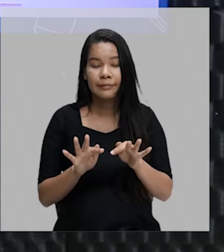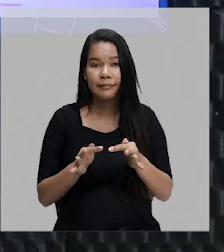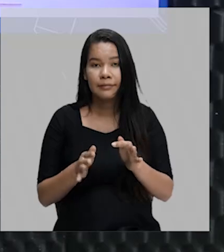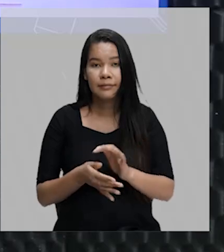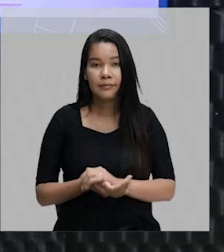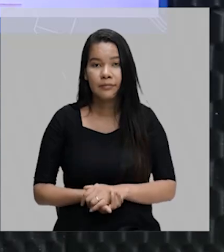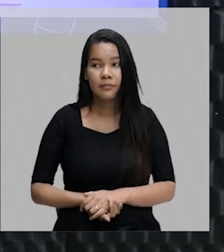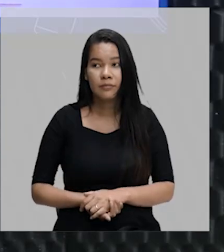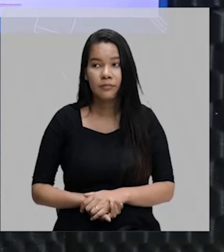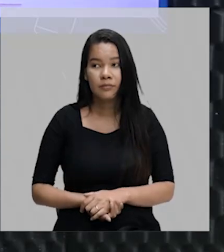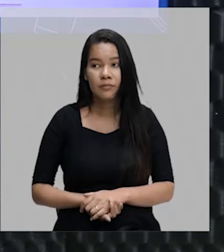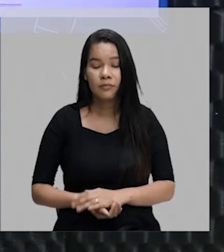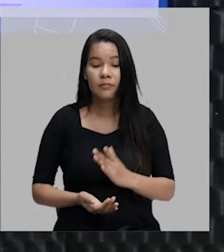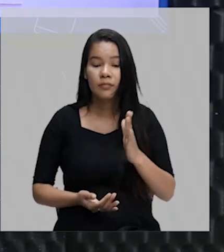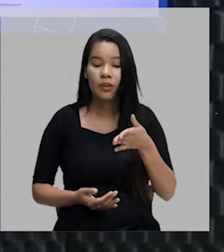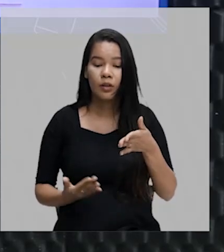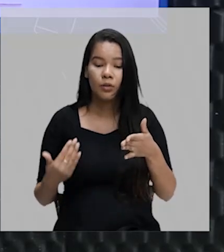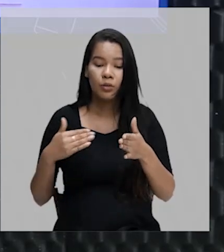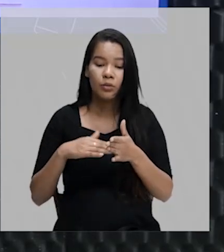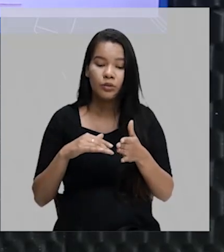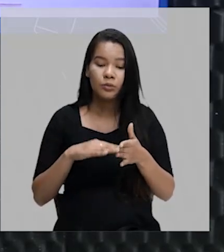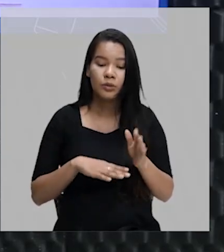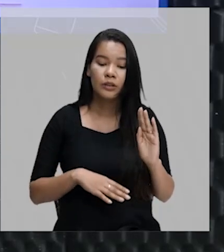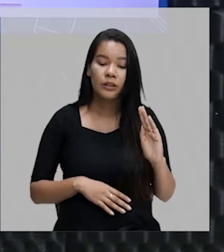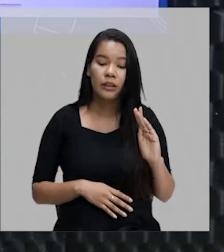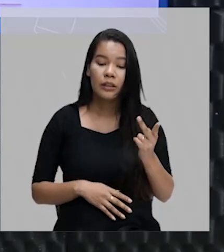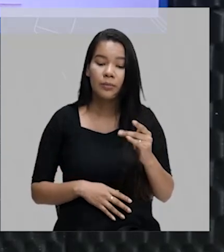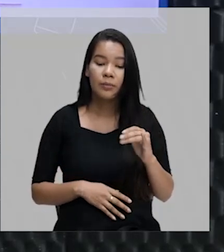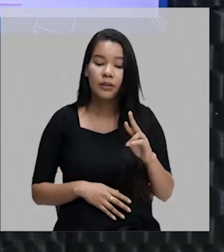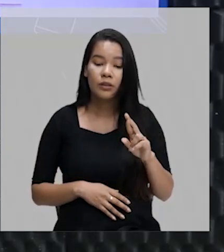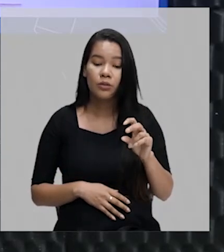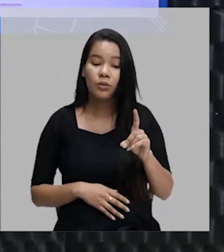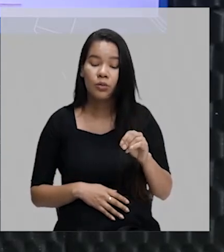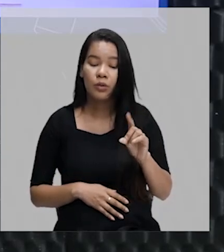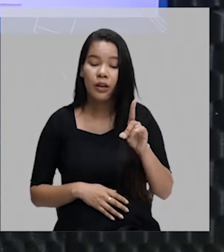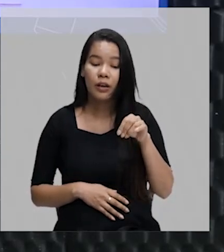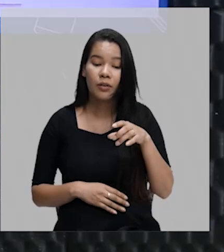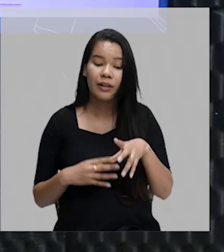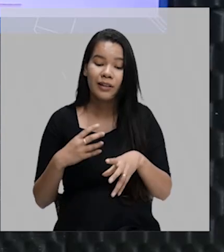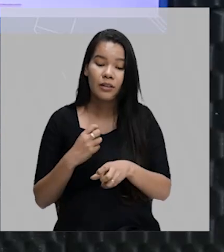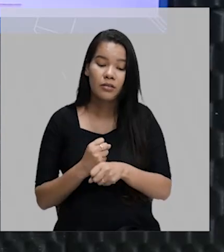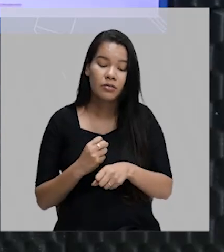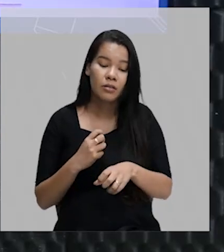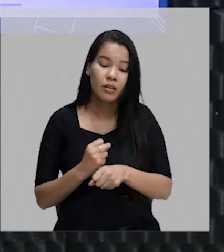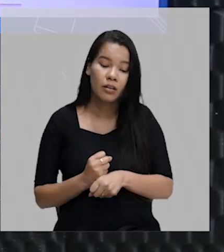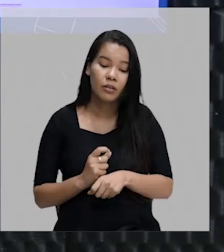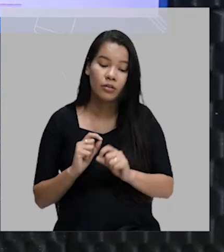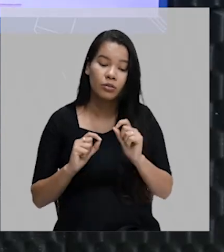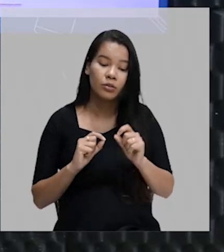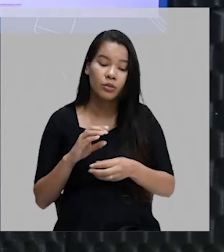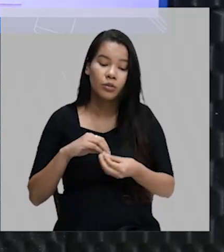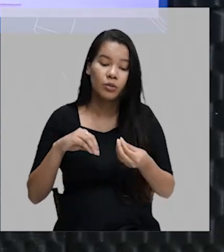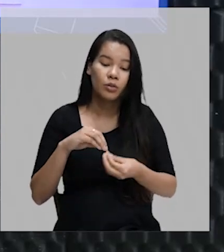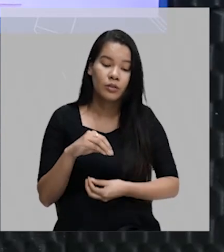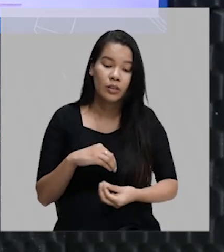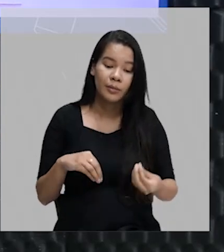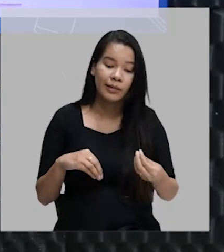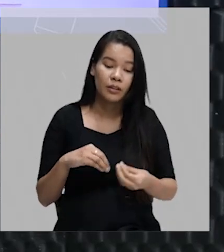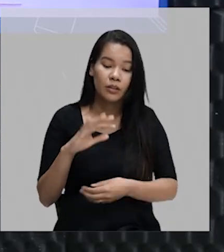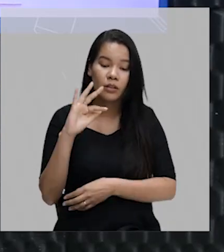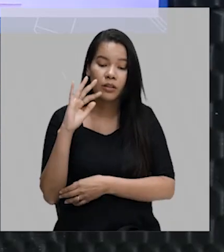tá? Esse último híbrido aqui, ele vai ser o resultado do cruzamento da